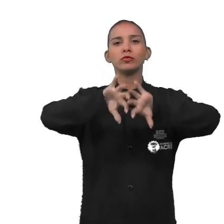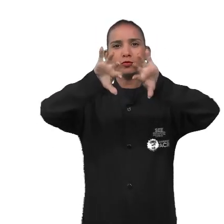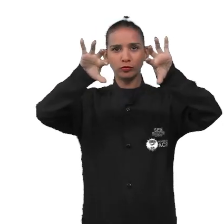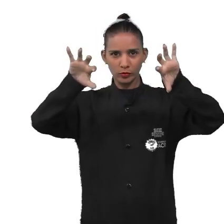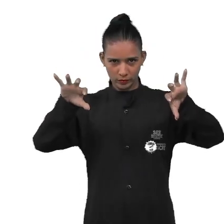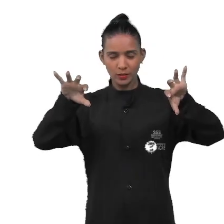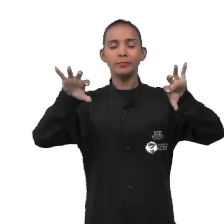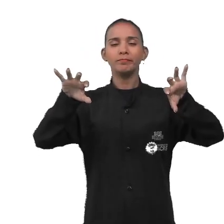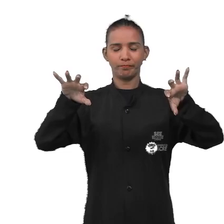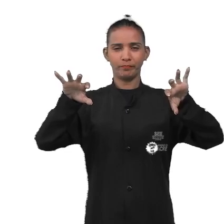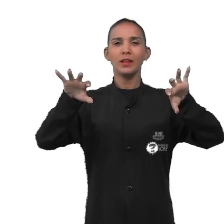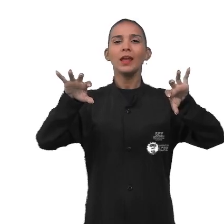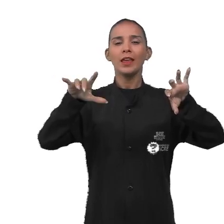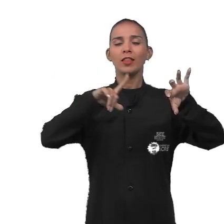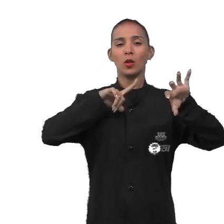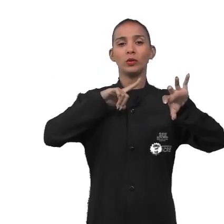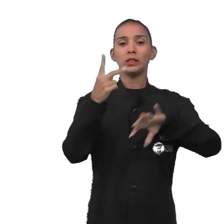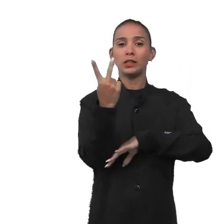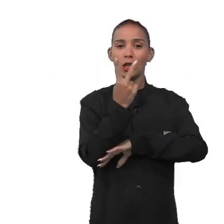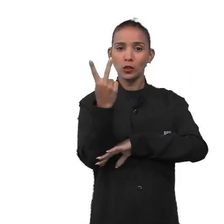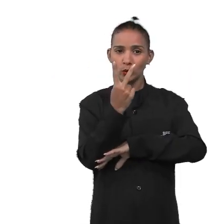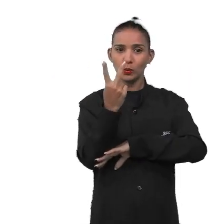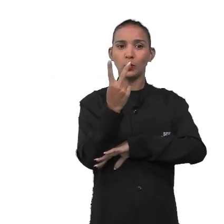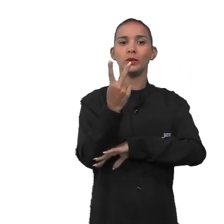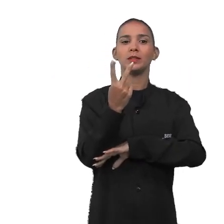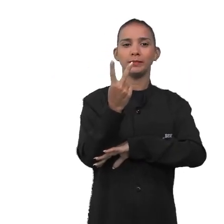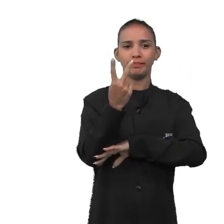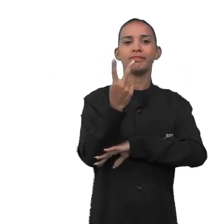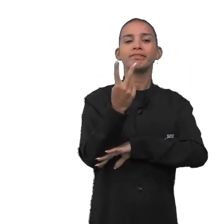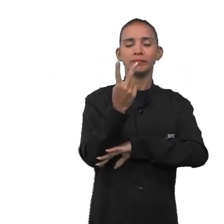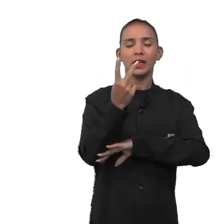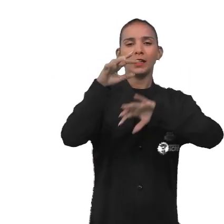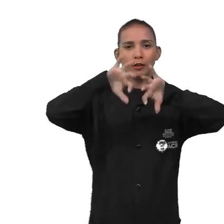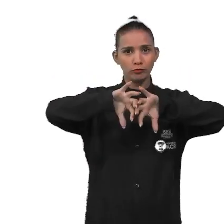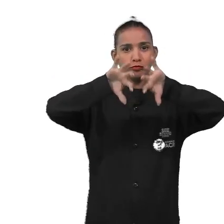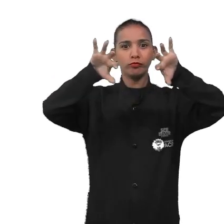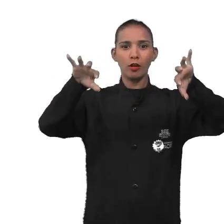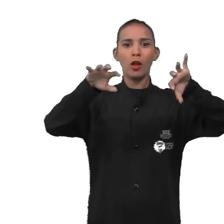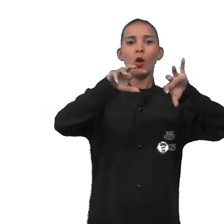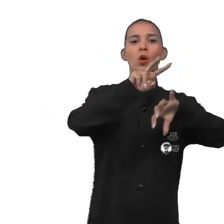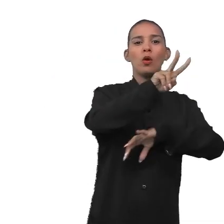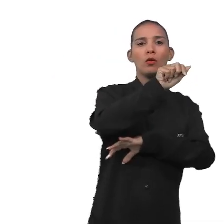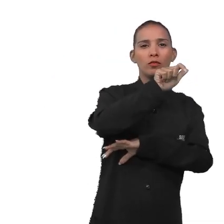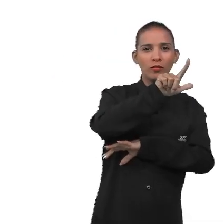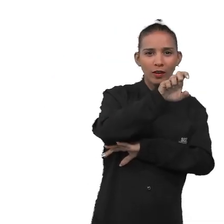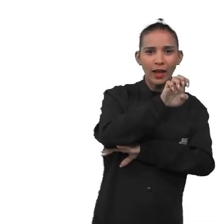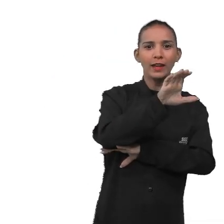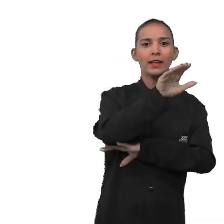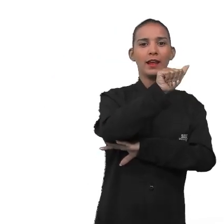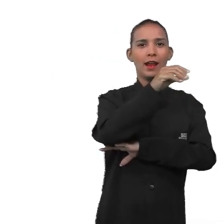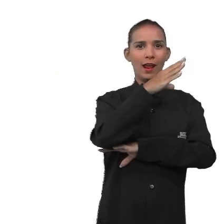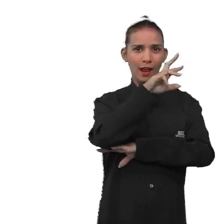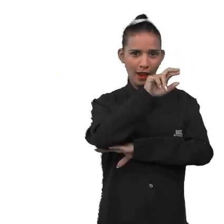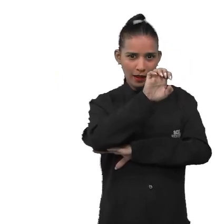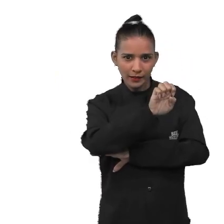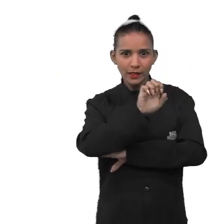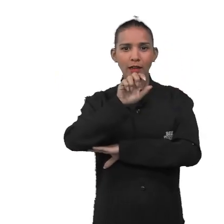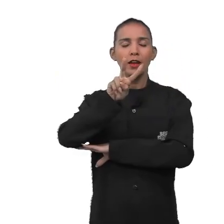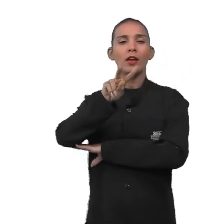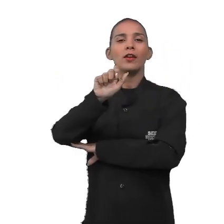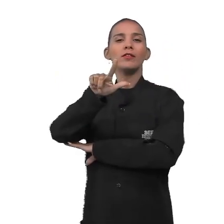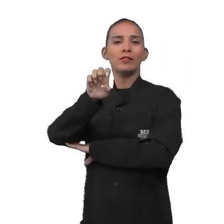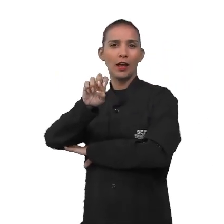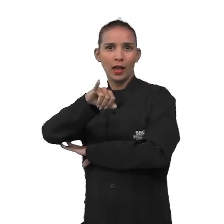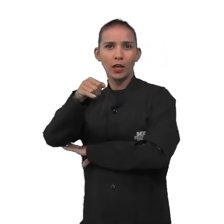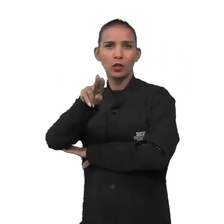essas mesorregiões? A gente chama de Vale do Acre e Vale do Juruá. Ele também, para uma melhor análise,